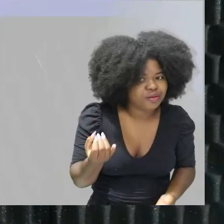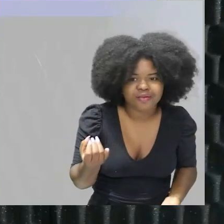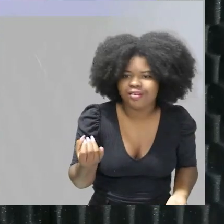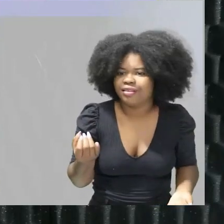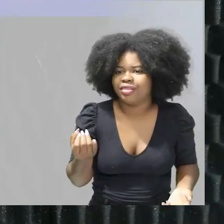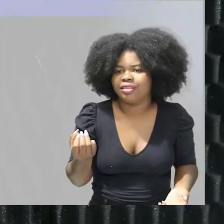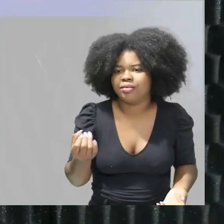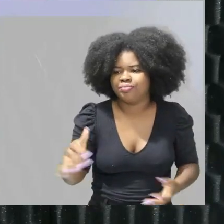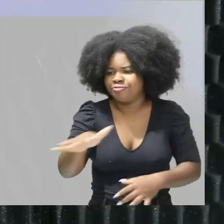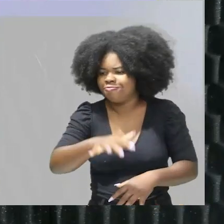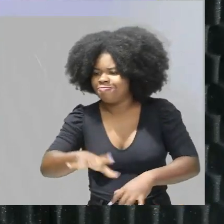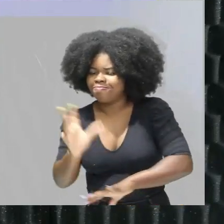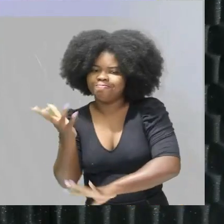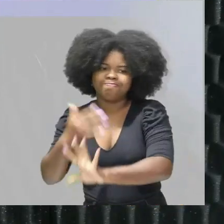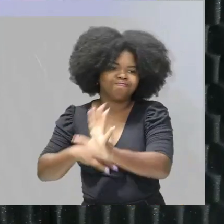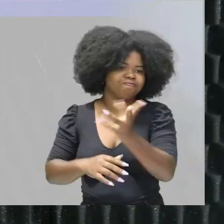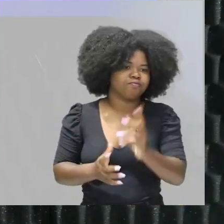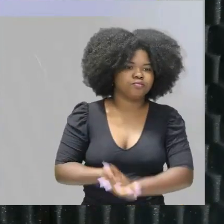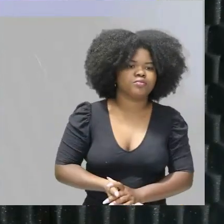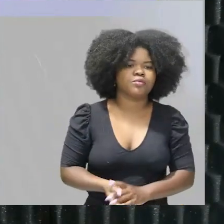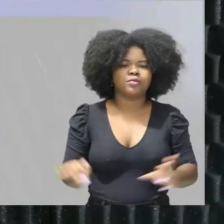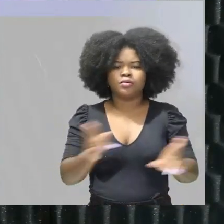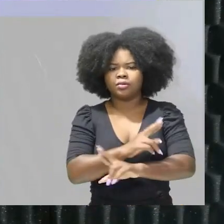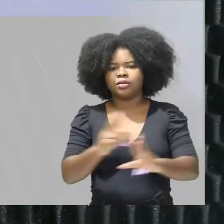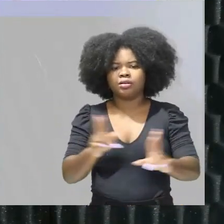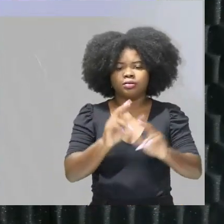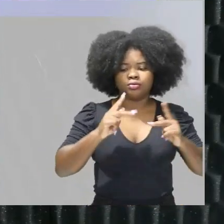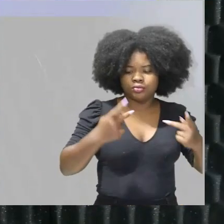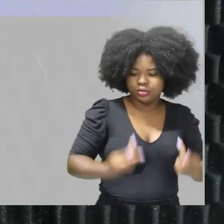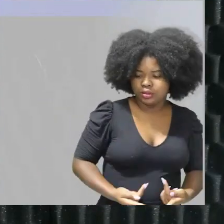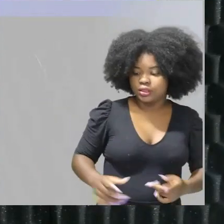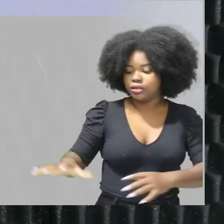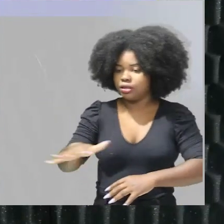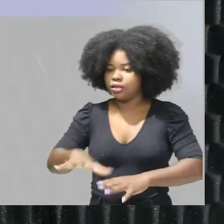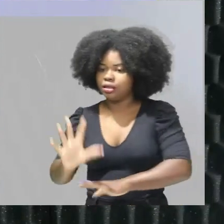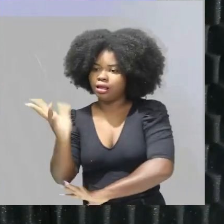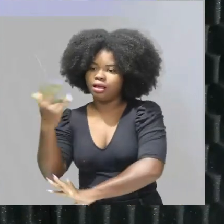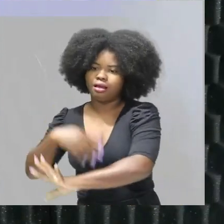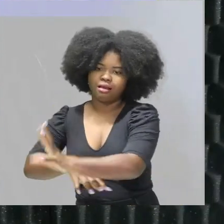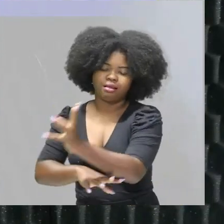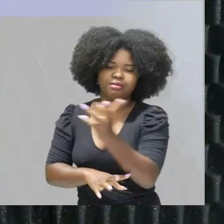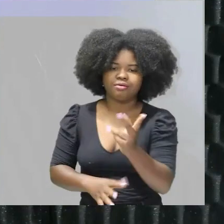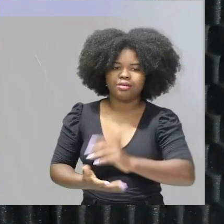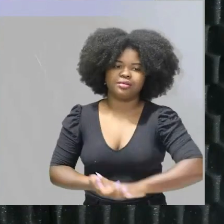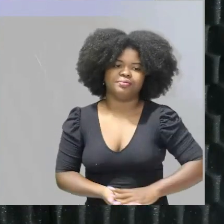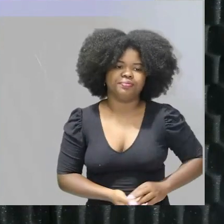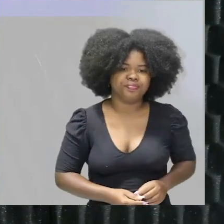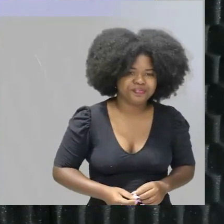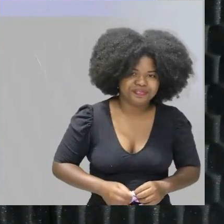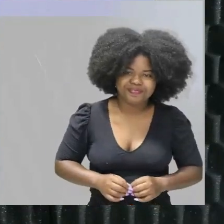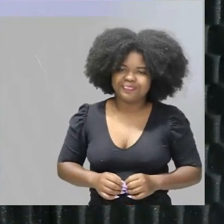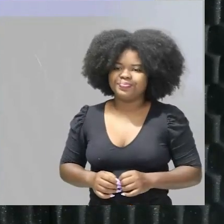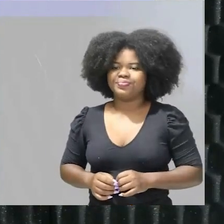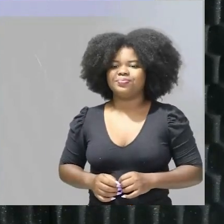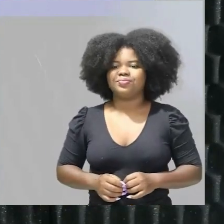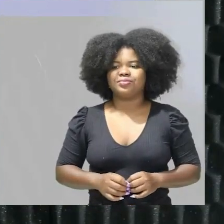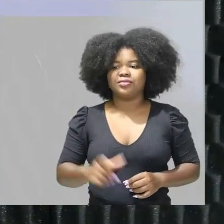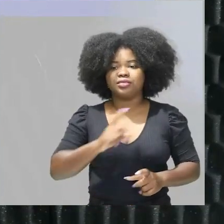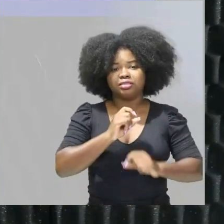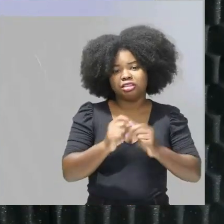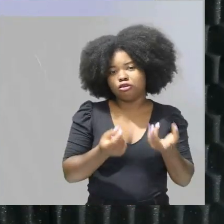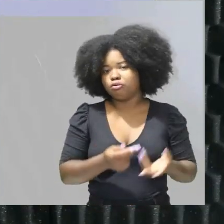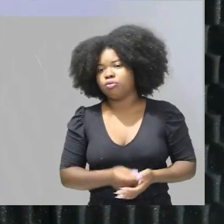a relação entre ser humano e natureza exploração é isso olha aqui até o pacto